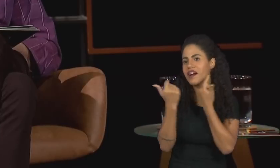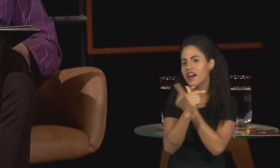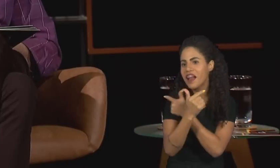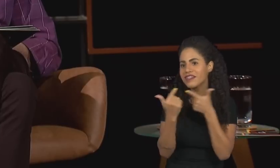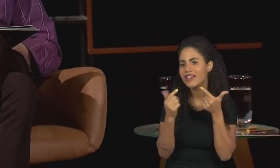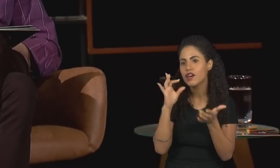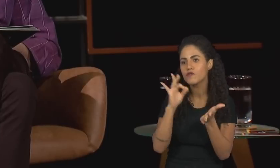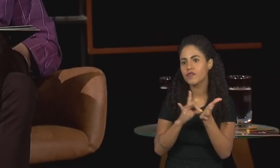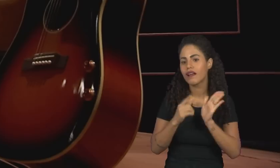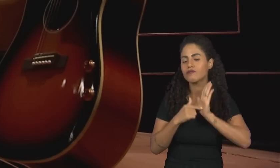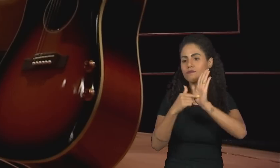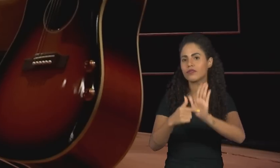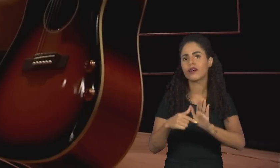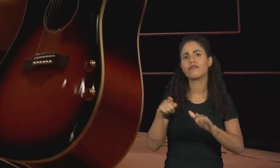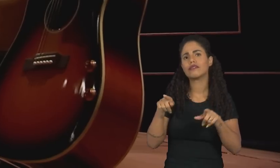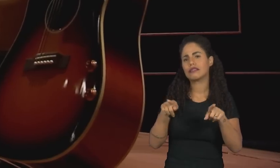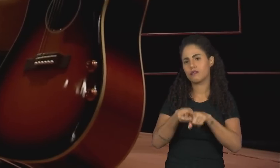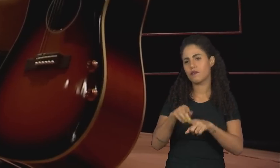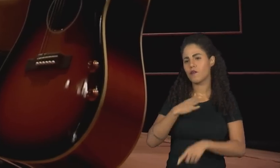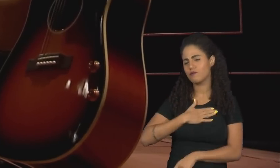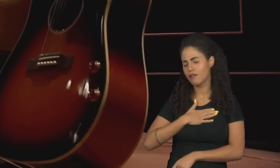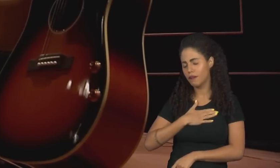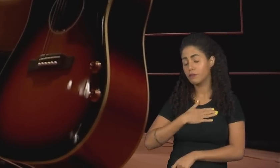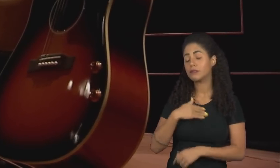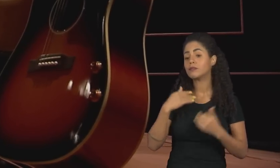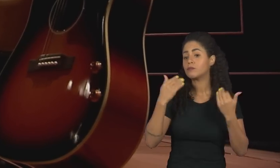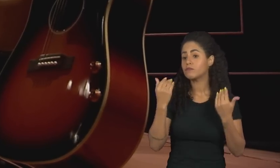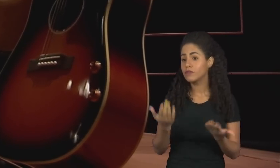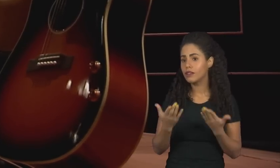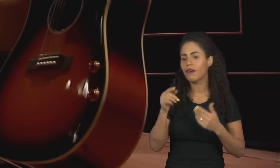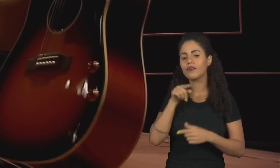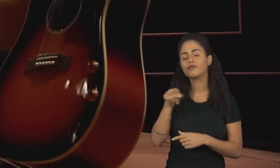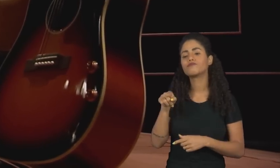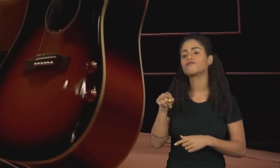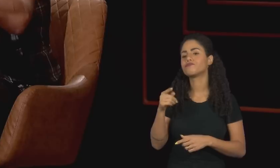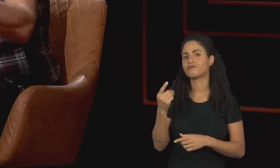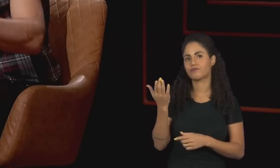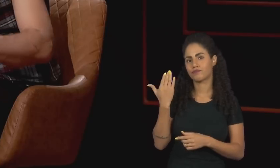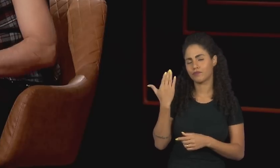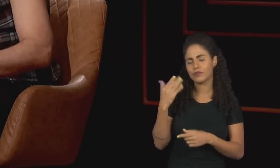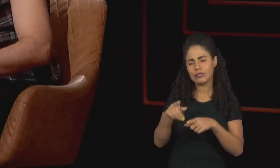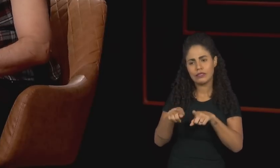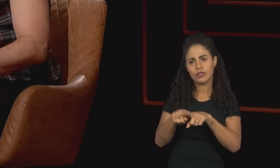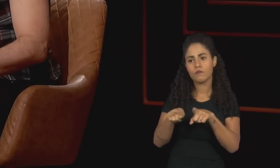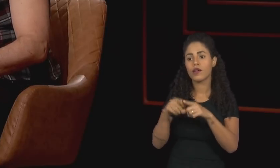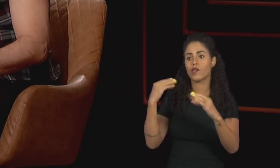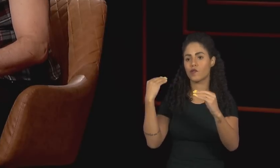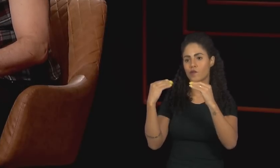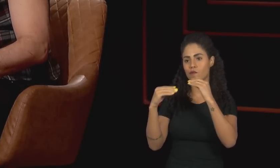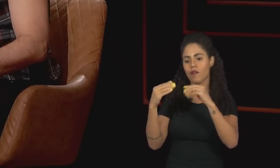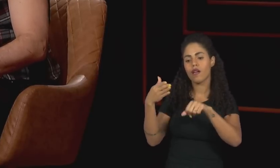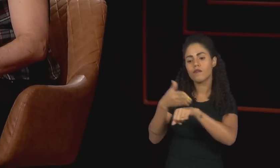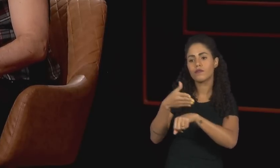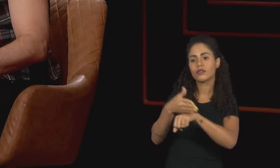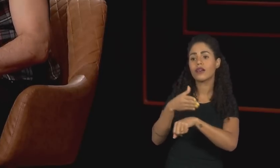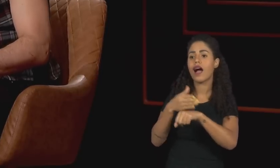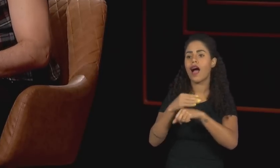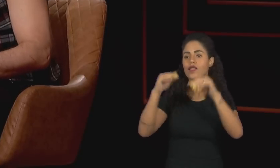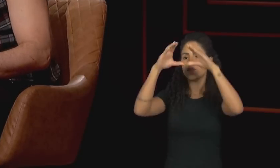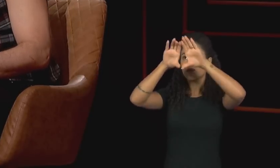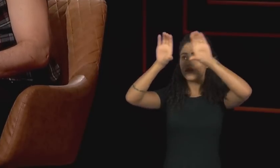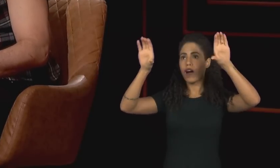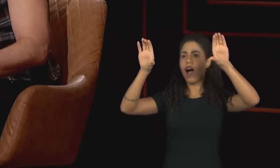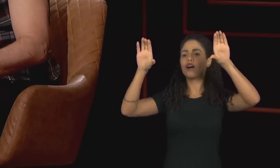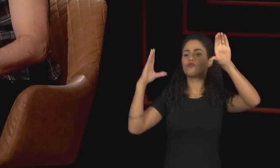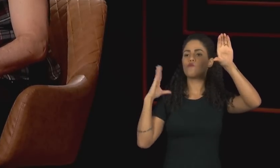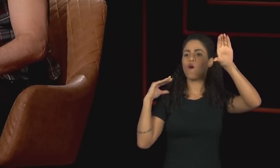estava acontecendo. Ele também gostava. Mas aí eu fiz uma novela também, O Anjo Caiu do Céu, acho que foi essa